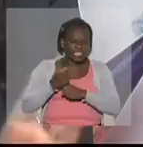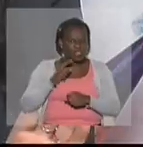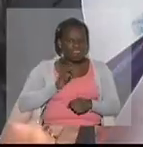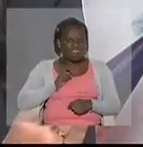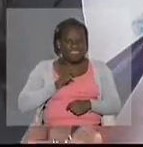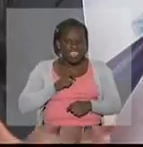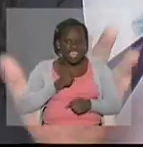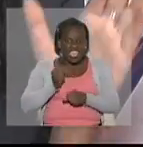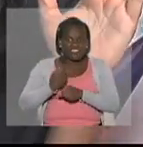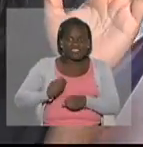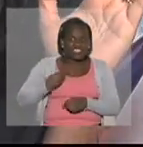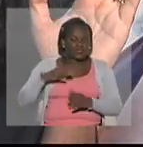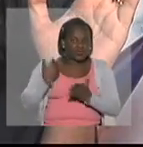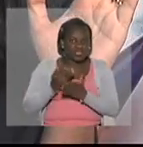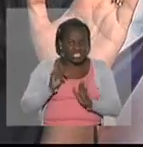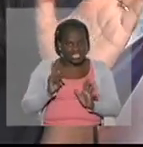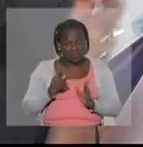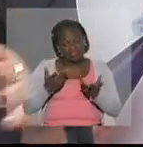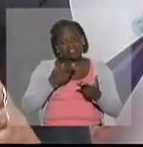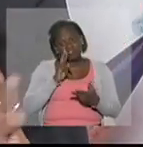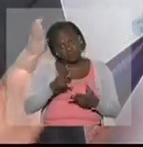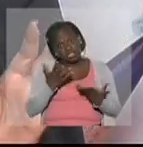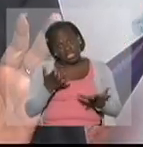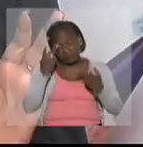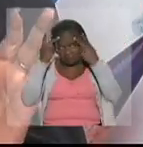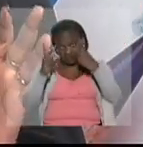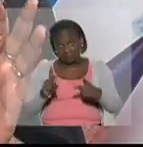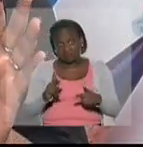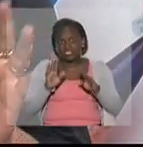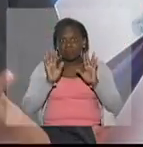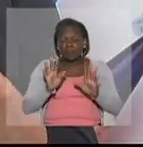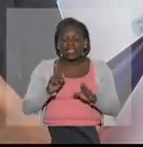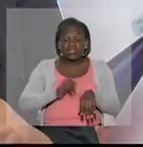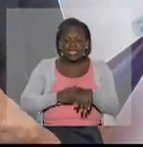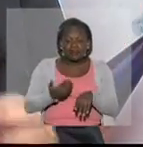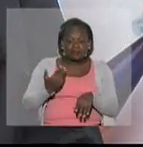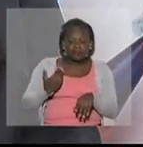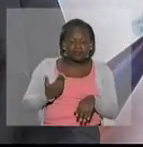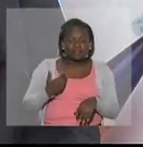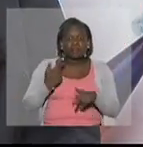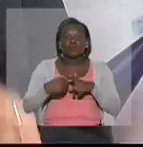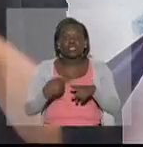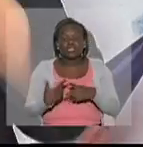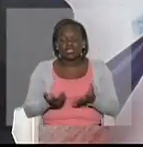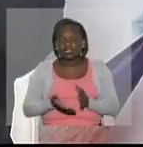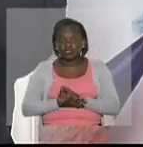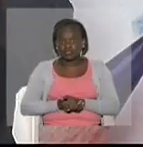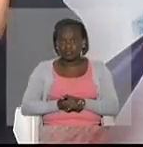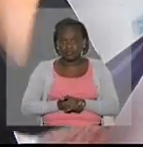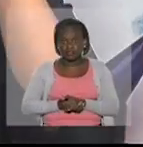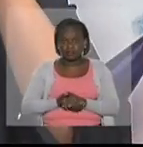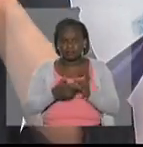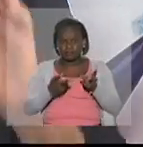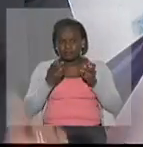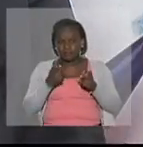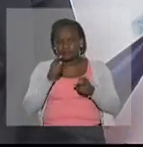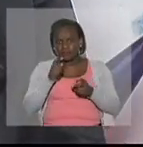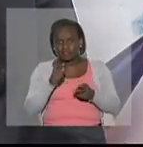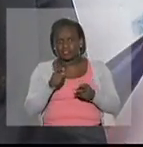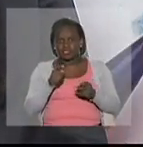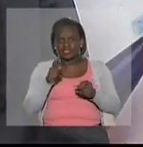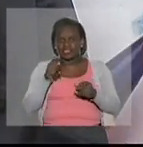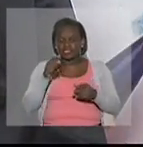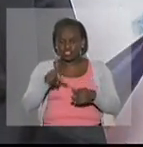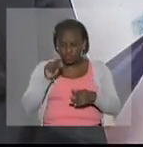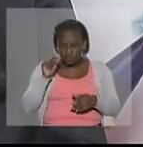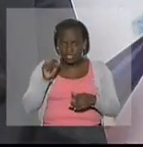você ser má te perguntar na vida toda você quiser responder tudo bem mas nos últimos tempos e por quê Porque deu para perceber